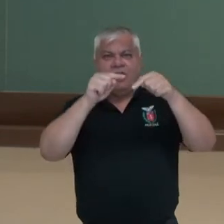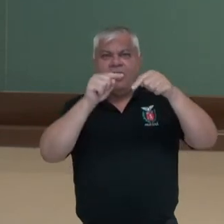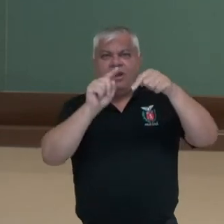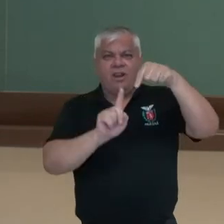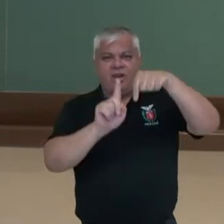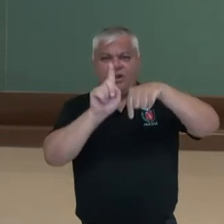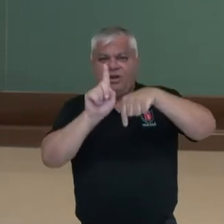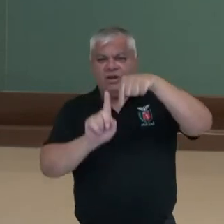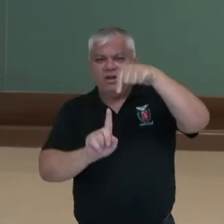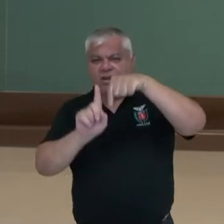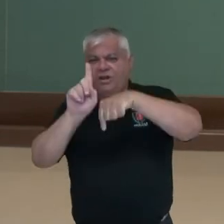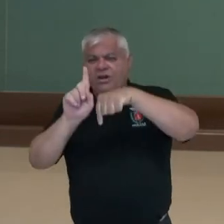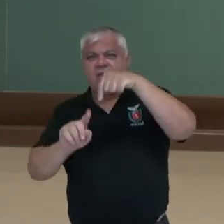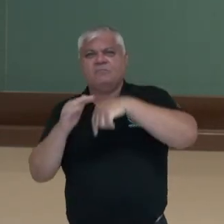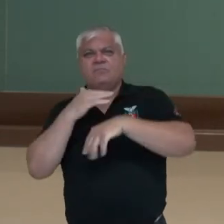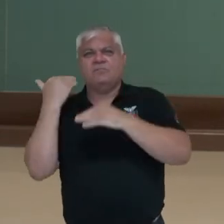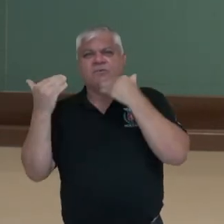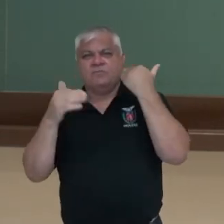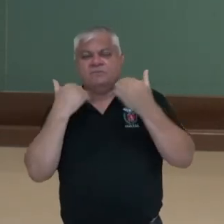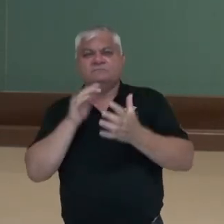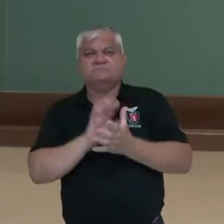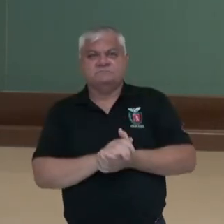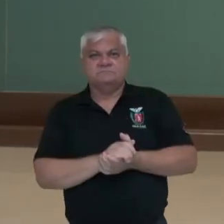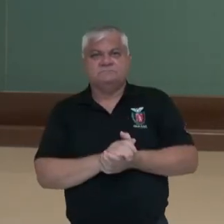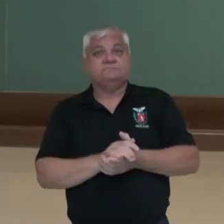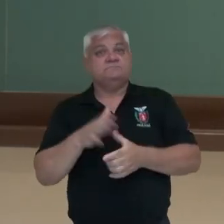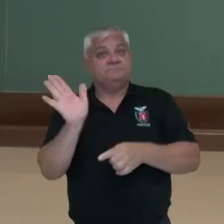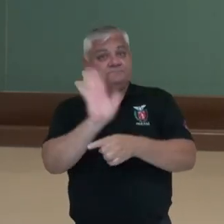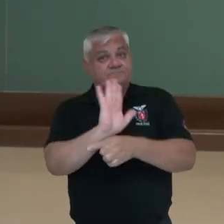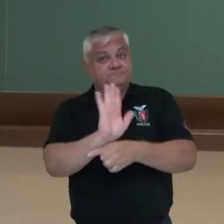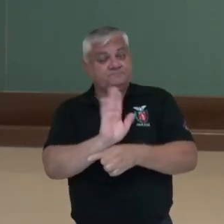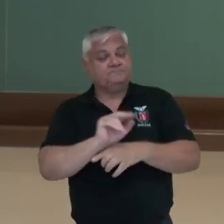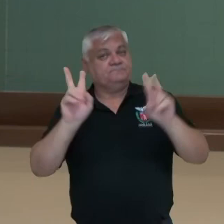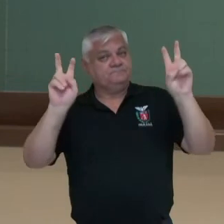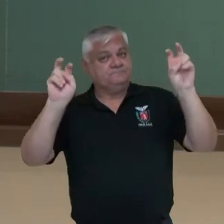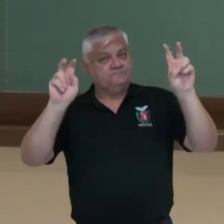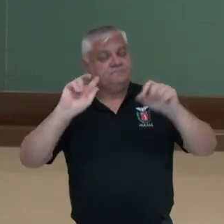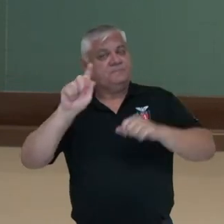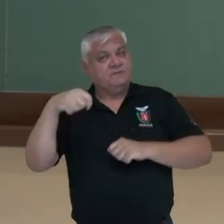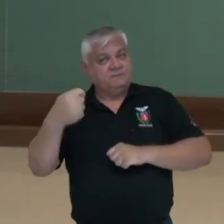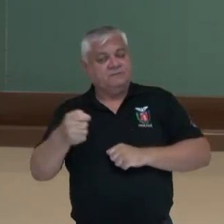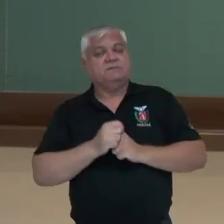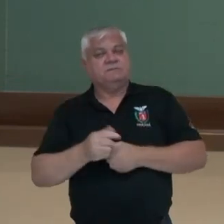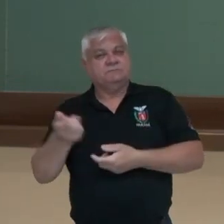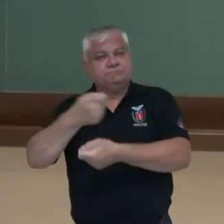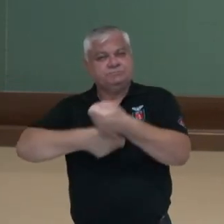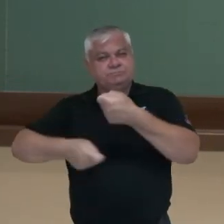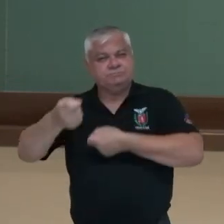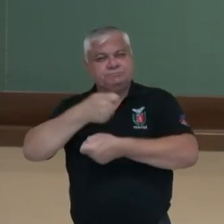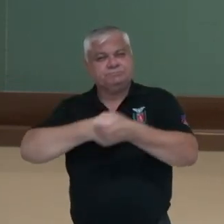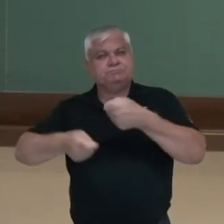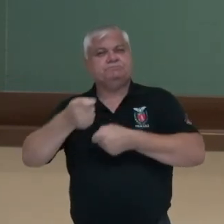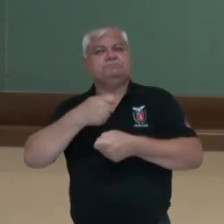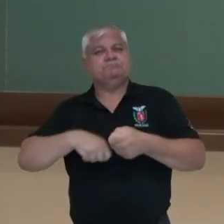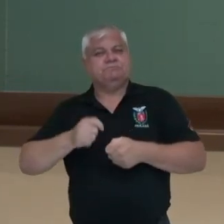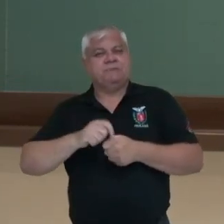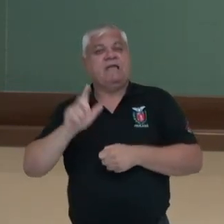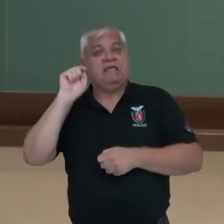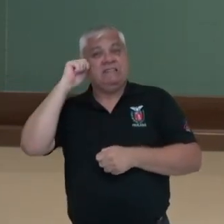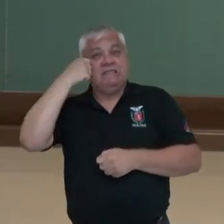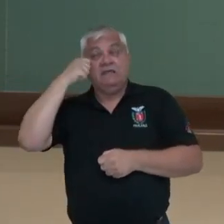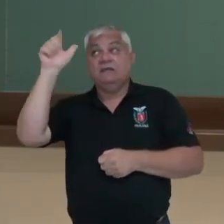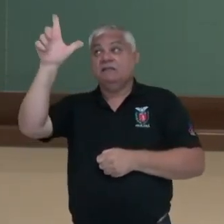mortes no trajeto. Fechamos? Nesse vídeo, falamos um pouco sobre esse tráfico do Atlântico. E quando falamos o termo